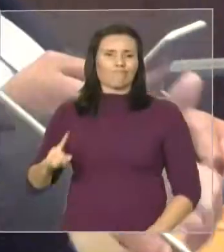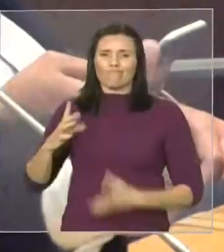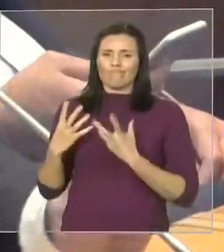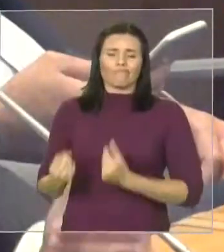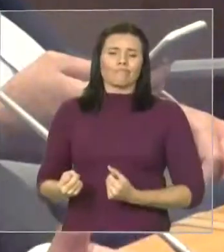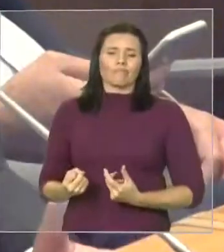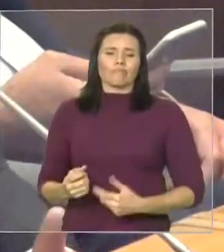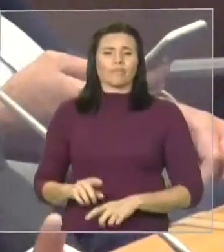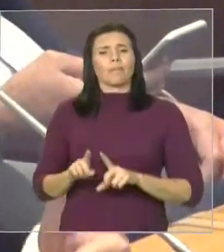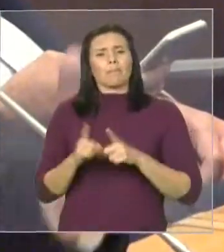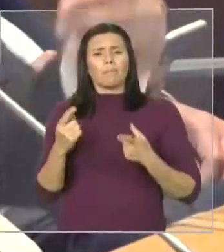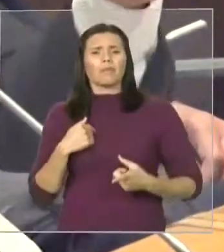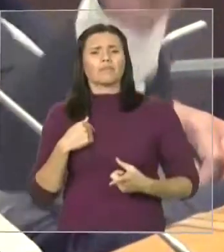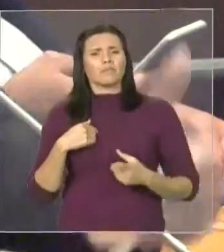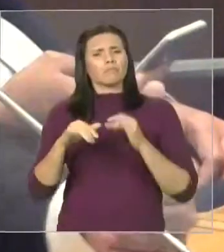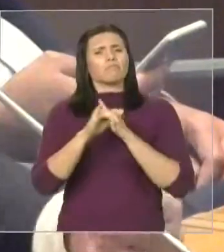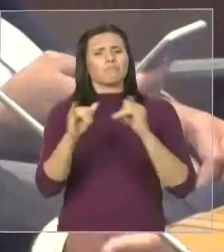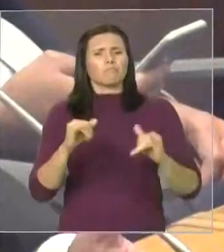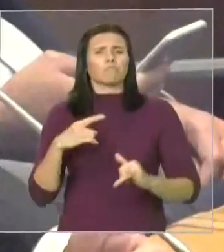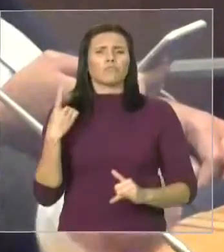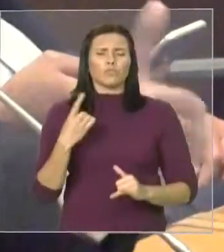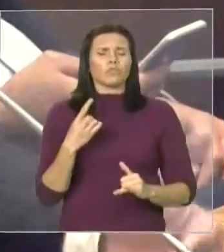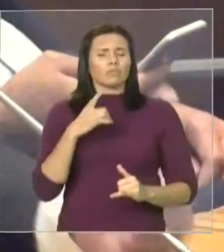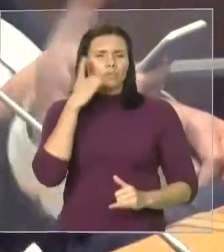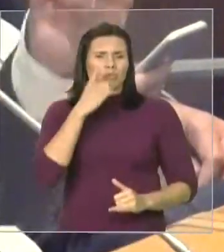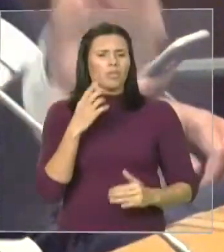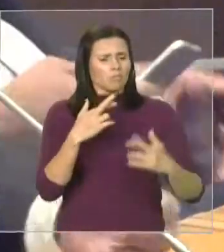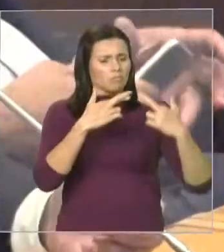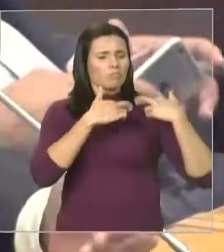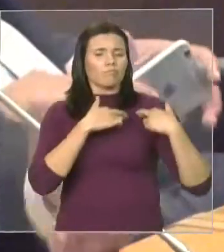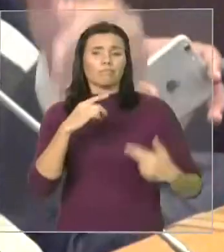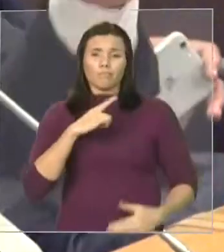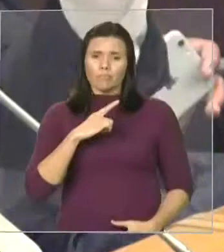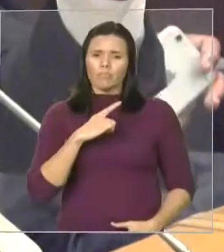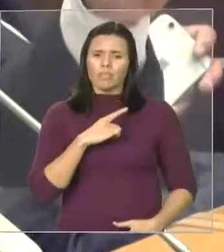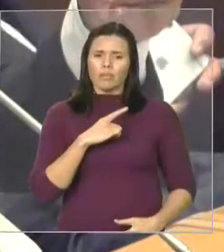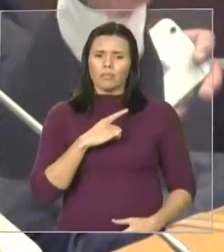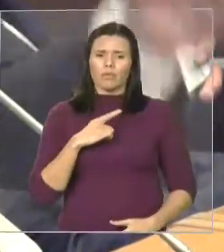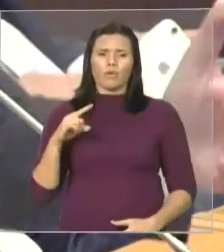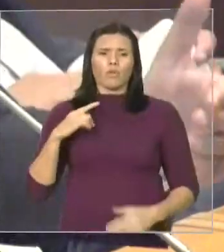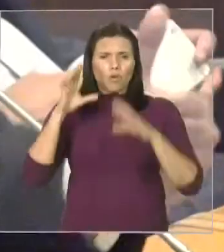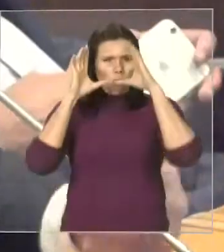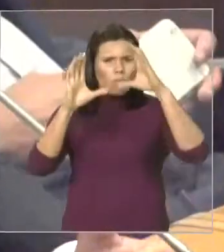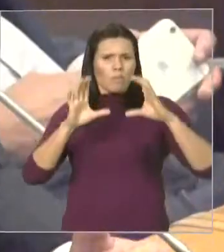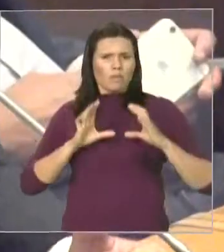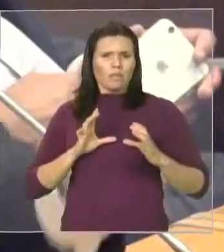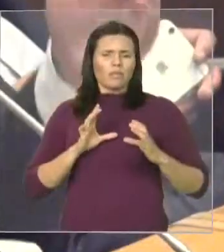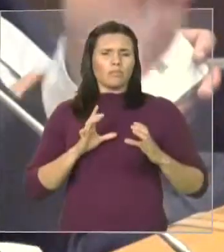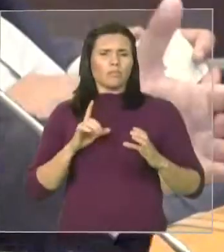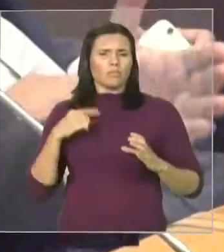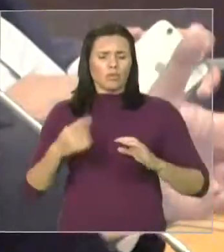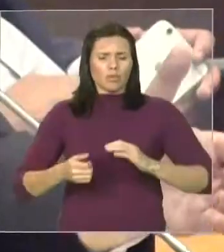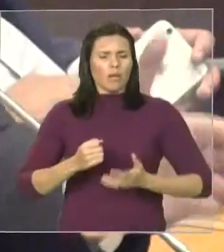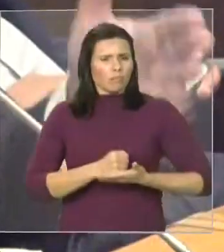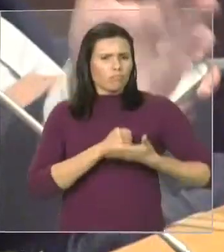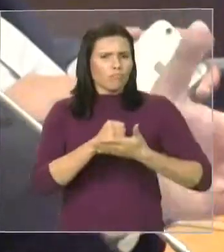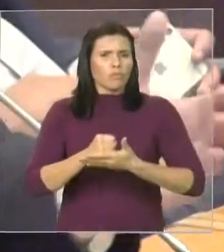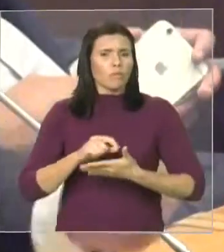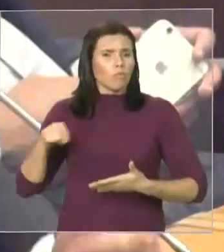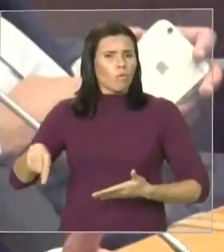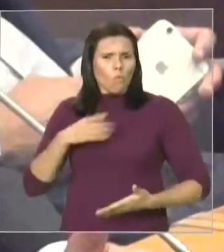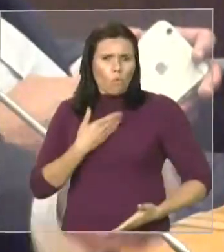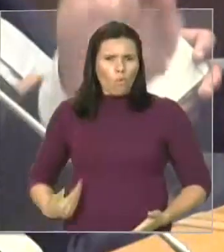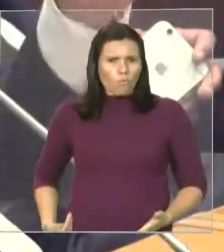cumprindo o nosso papel, de maneira a aprimorar os projetos para que eles sirvam não ao governo, mas sirvam à população. E parabenizar também a